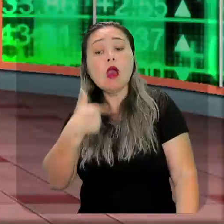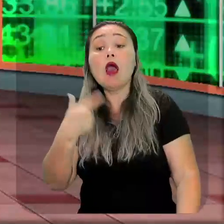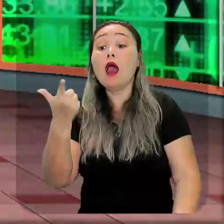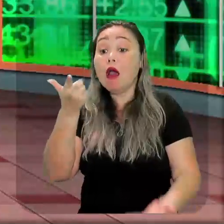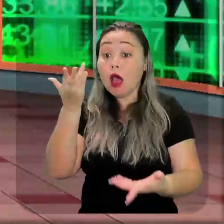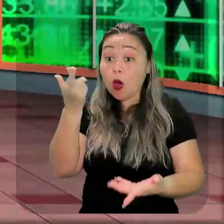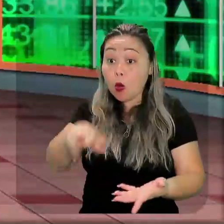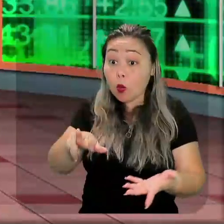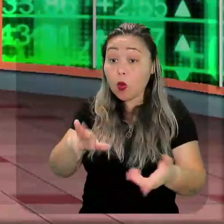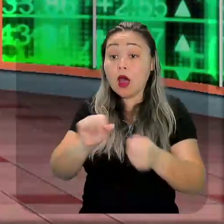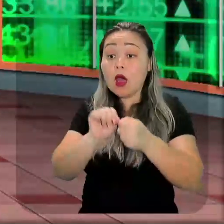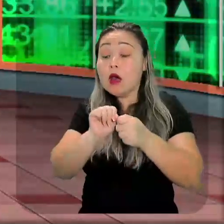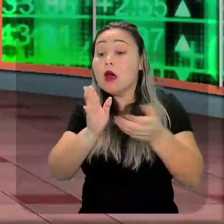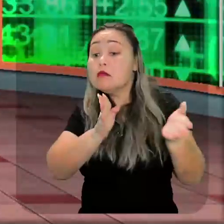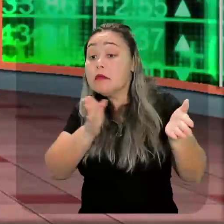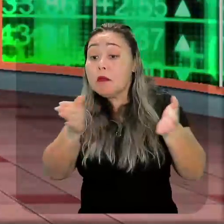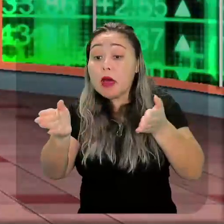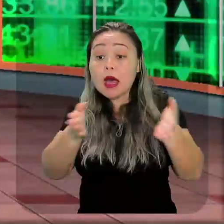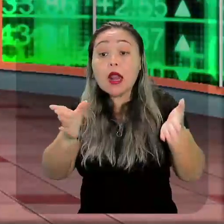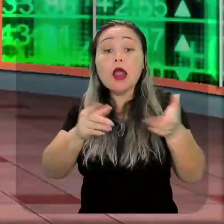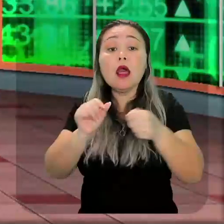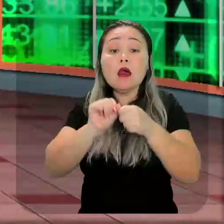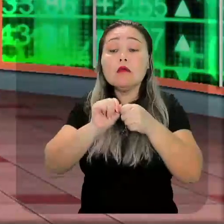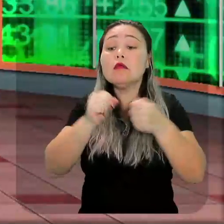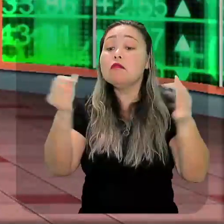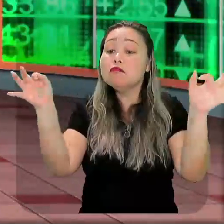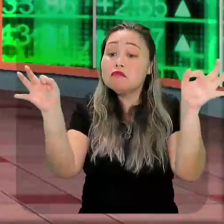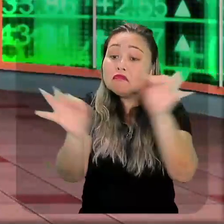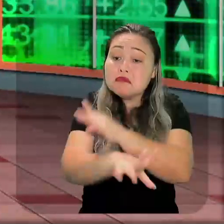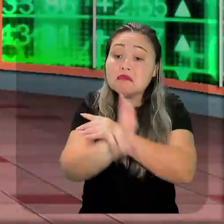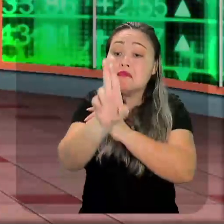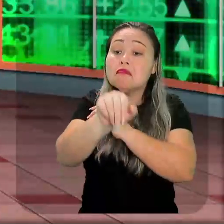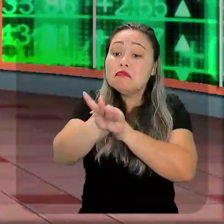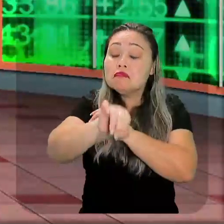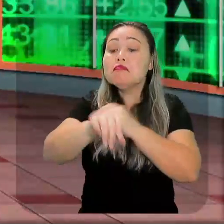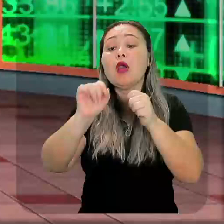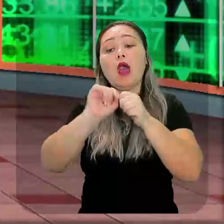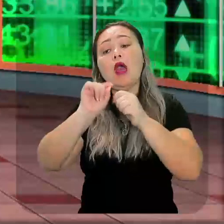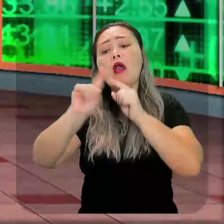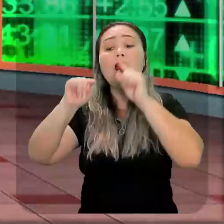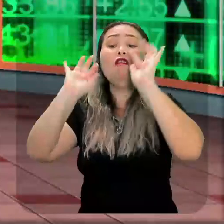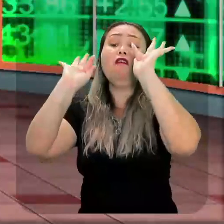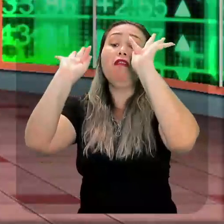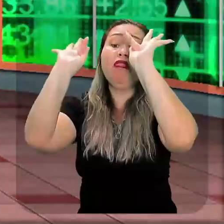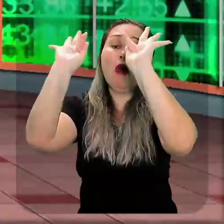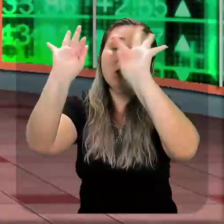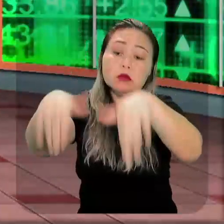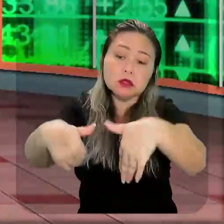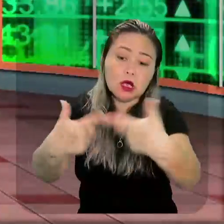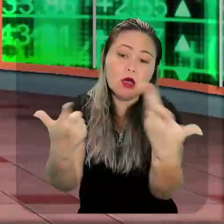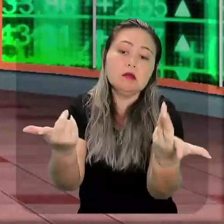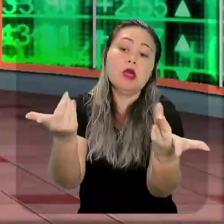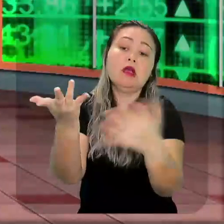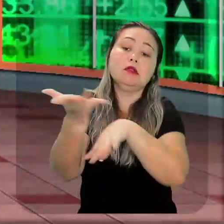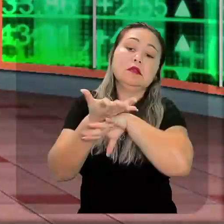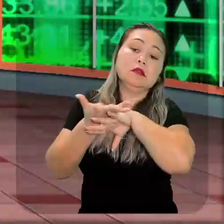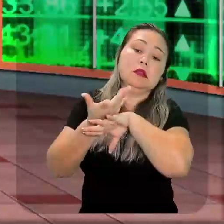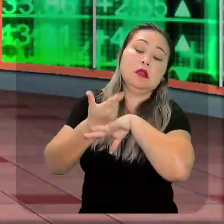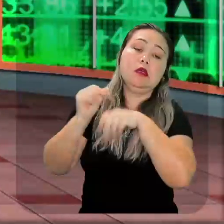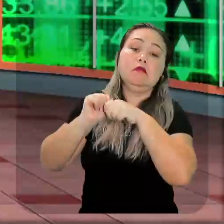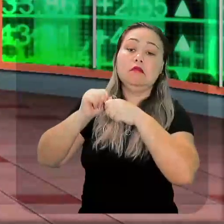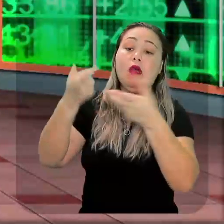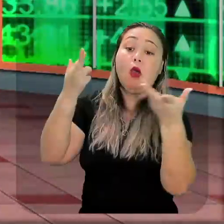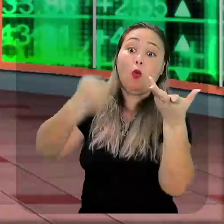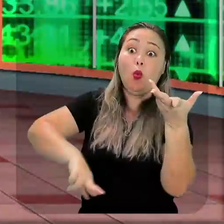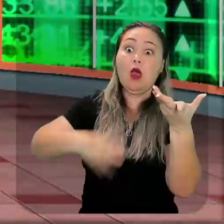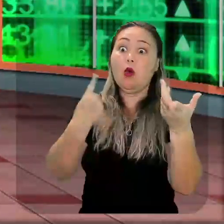recuperação paralela. O que é paralelo, né? Venceu a unidade a gente já faz, a gente não deixa para aquele finalzão lá da disciplina e fazer uma